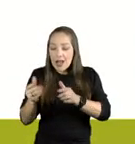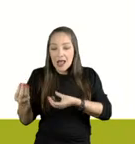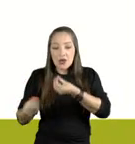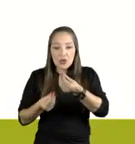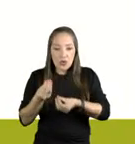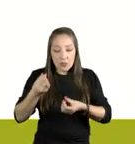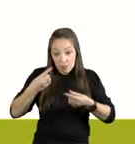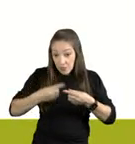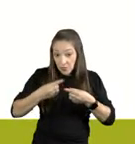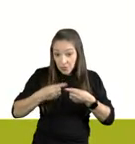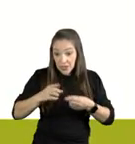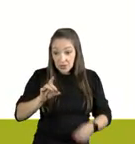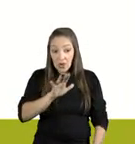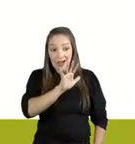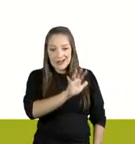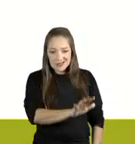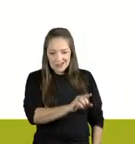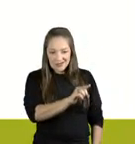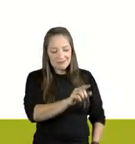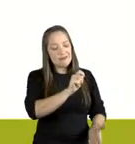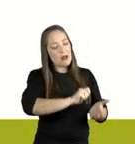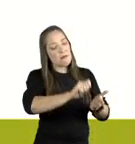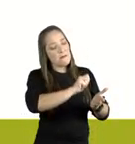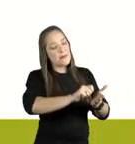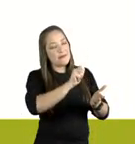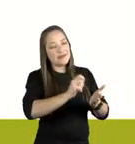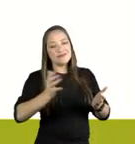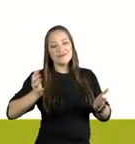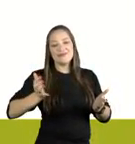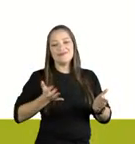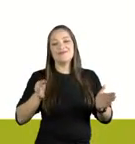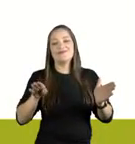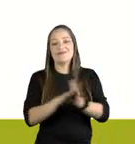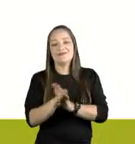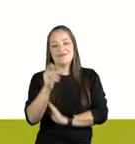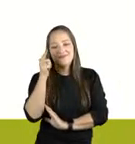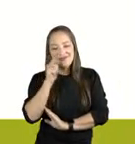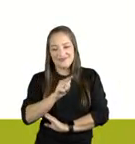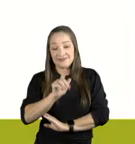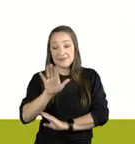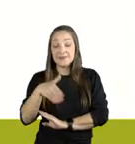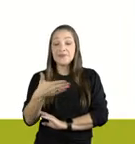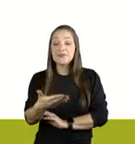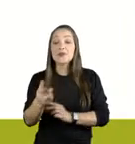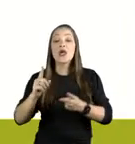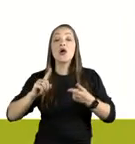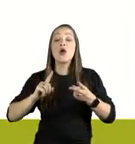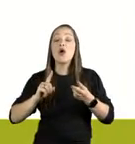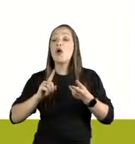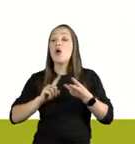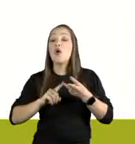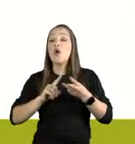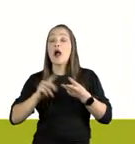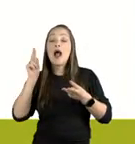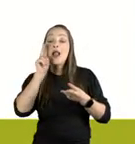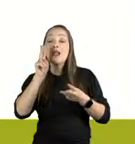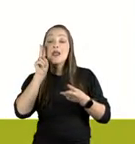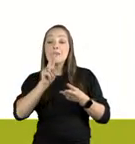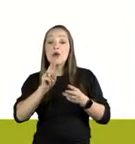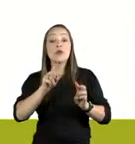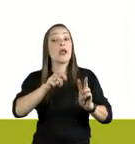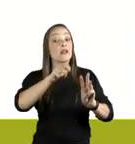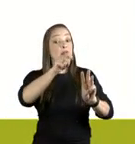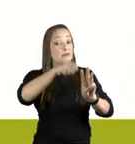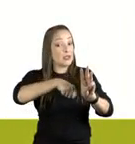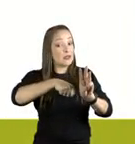assim você vai conseguir chegar nessa tal da riqueza. E outra coisa. Relembre a cada 3 meses